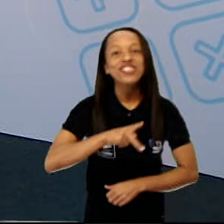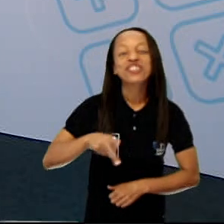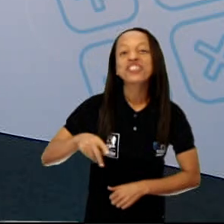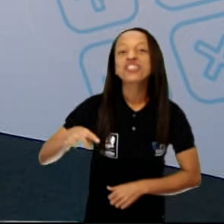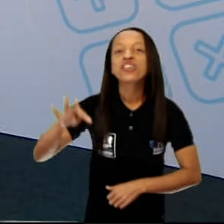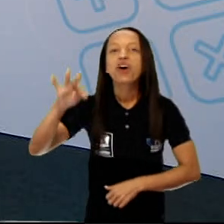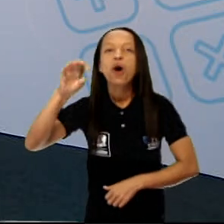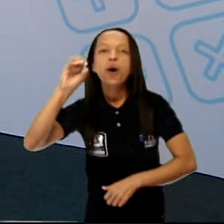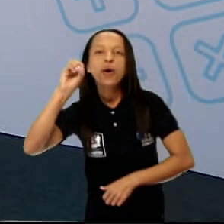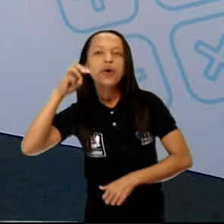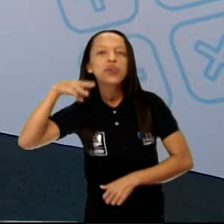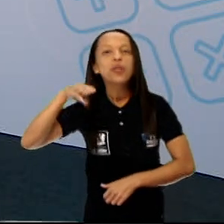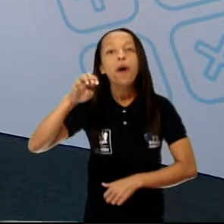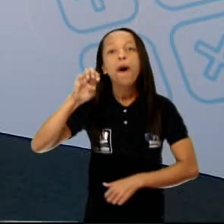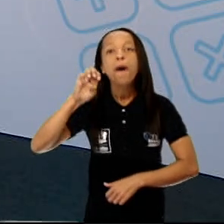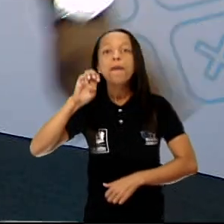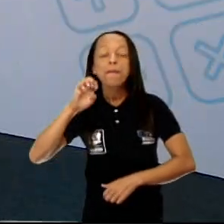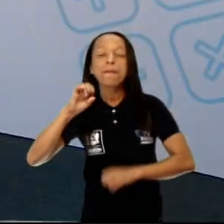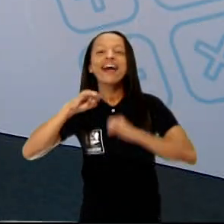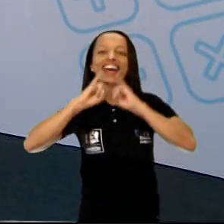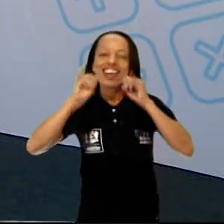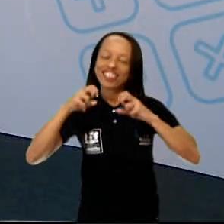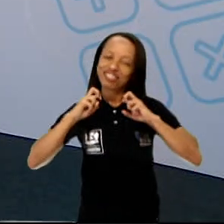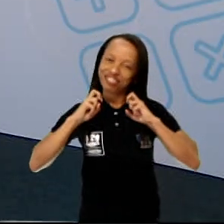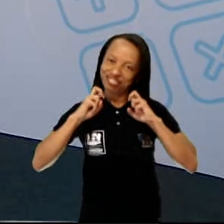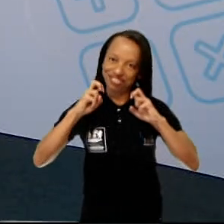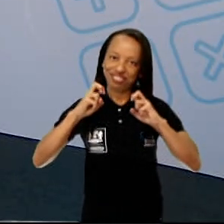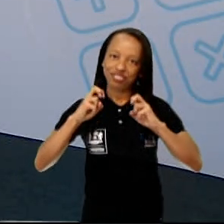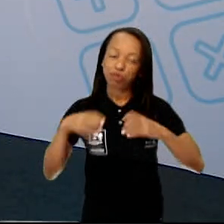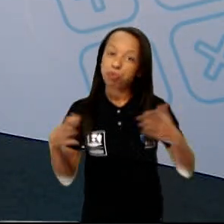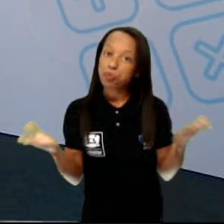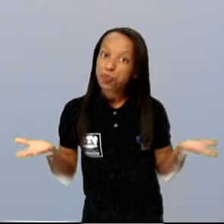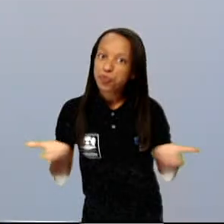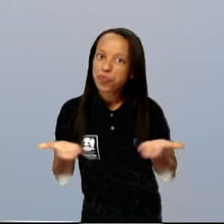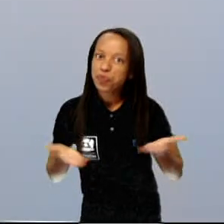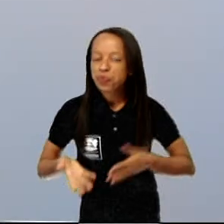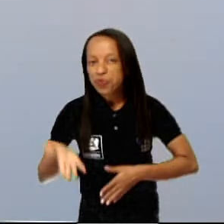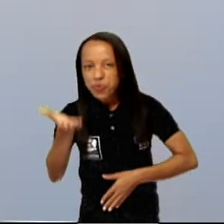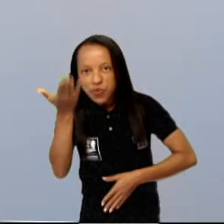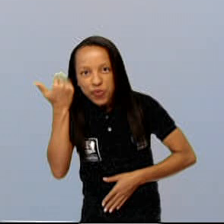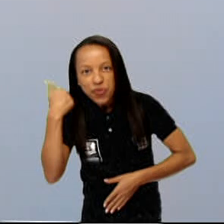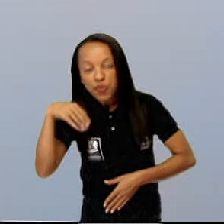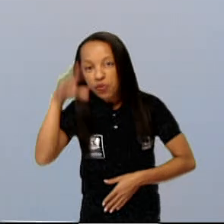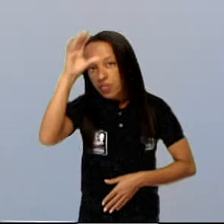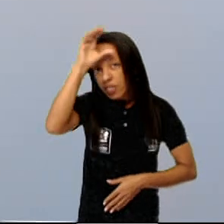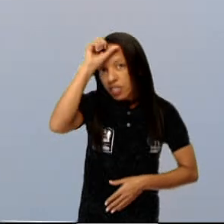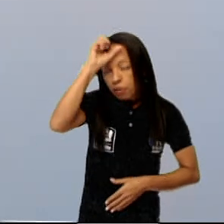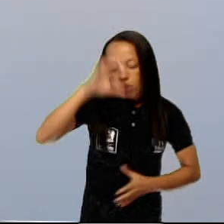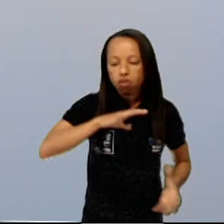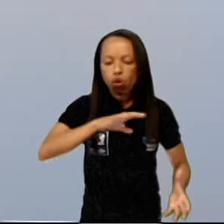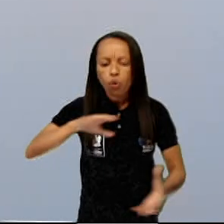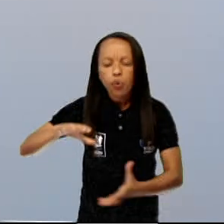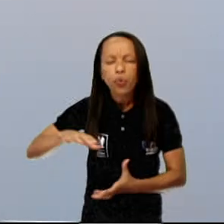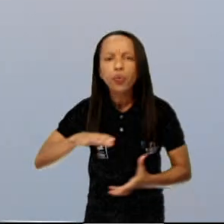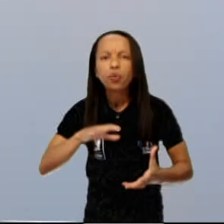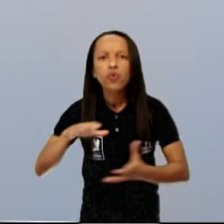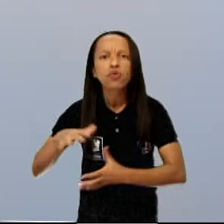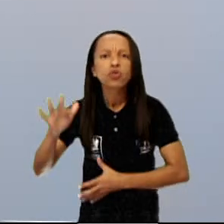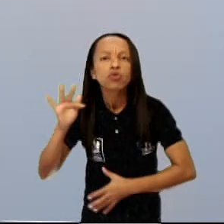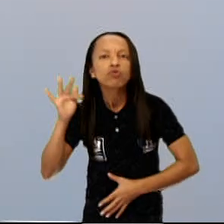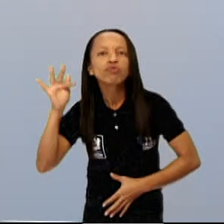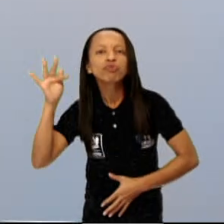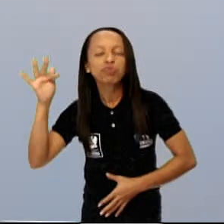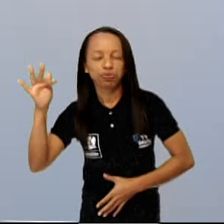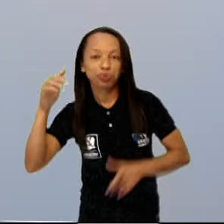Tomé Costa, da Rede Municipal de Jaboatão. Hoje a gente vai aprender o que foi a Revolução Francesa, ok? Segue o